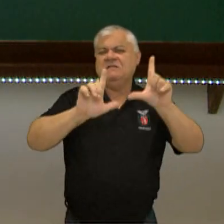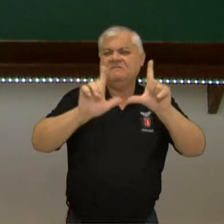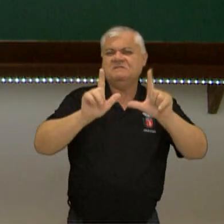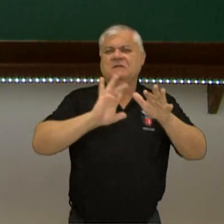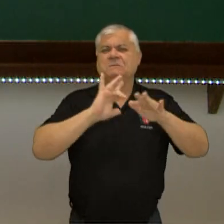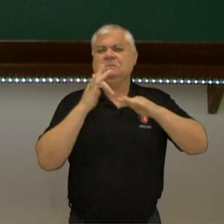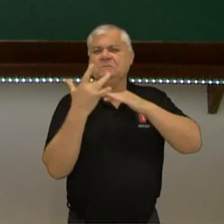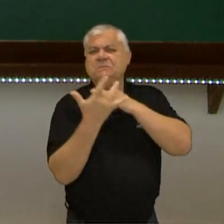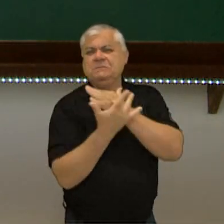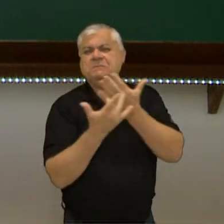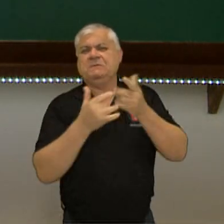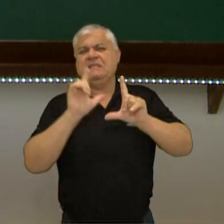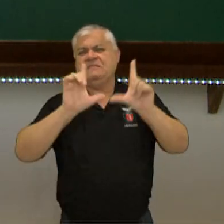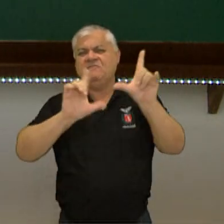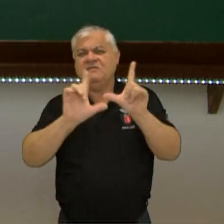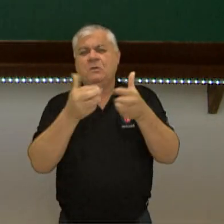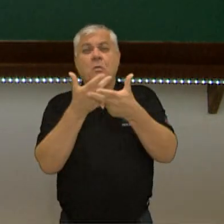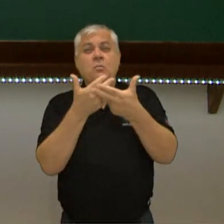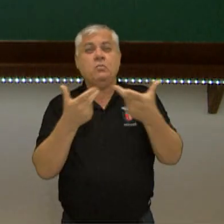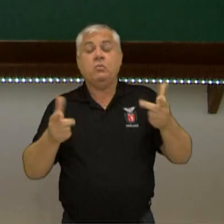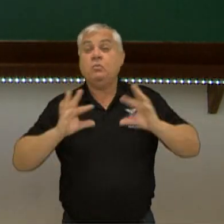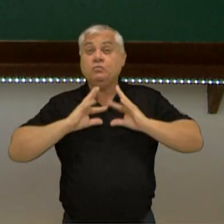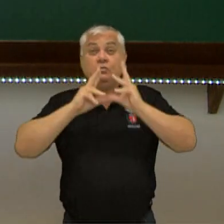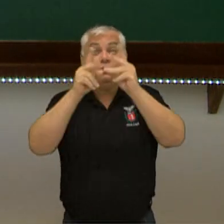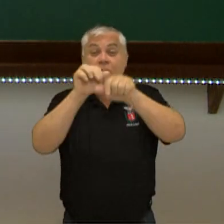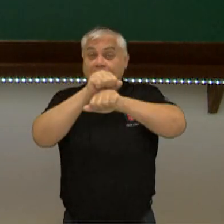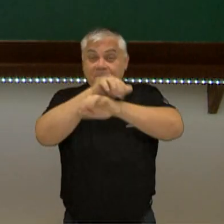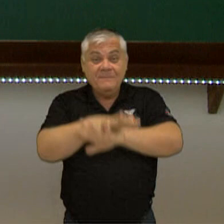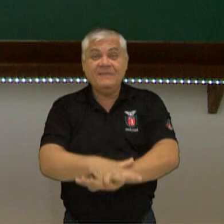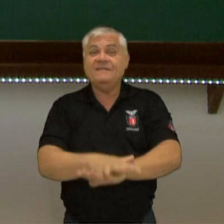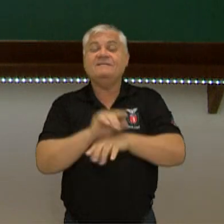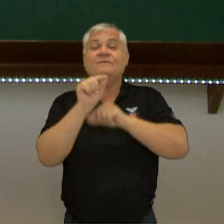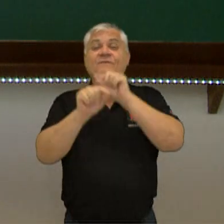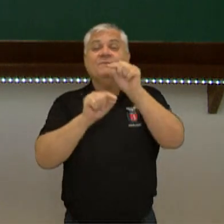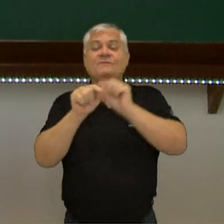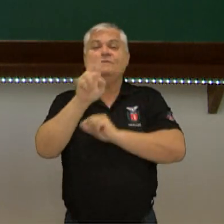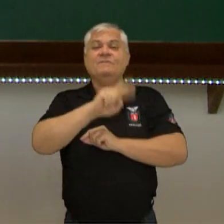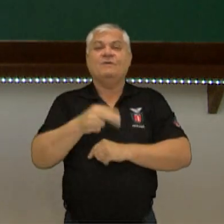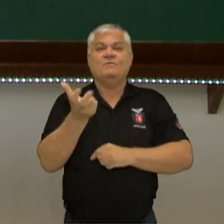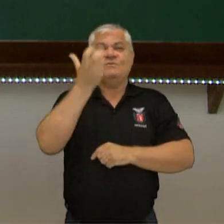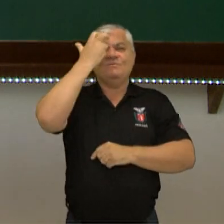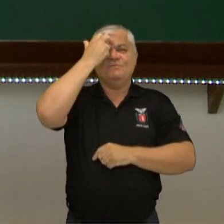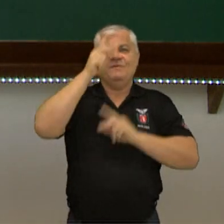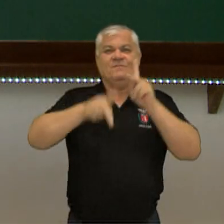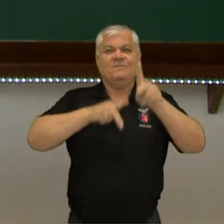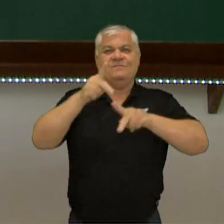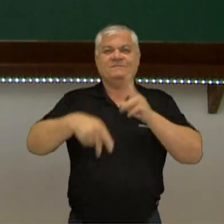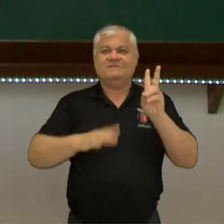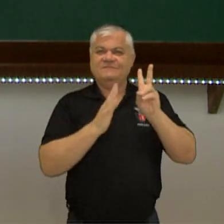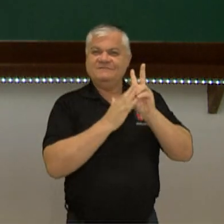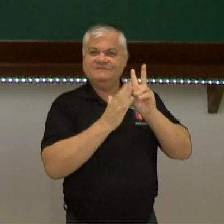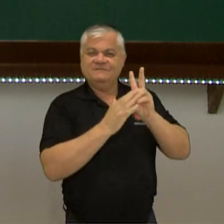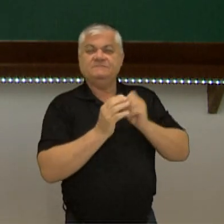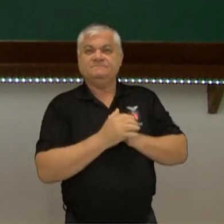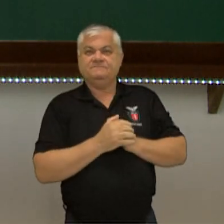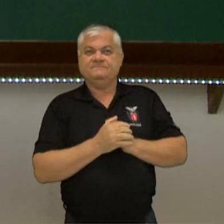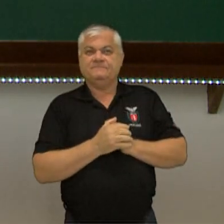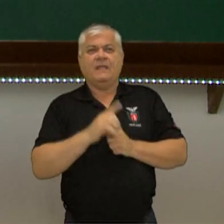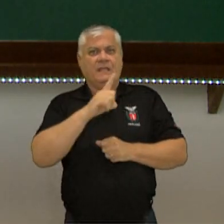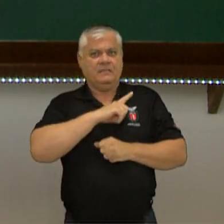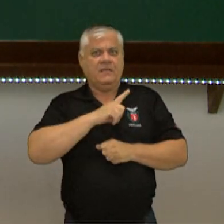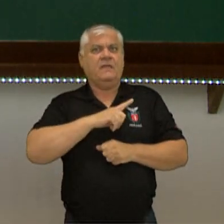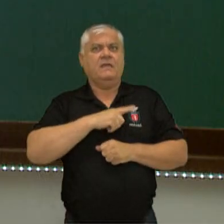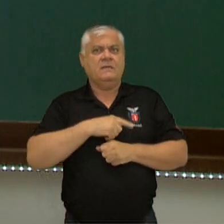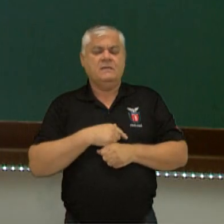estão utilizando todas as mídias a favor da cultura e dos povos indígenas. Inclusive, muitos